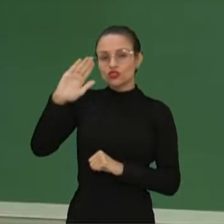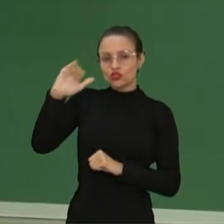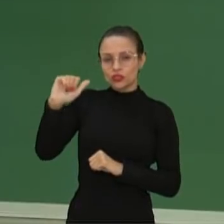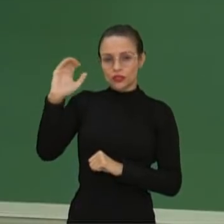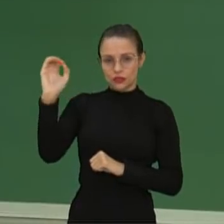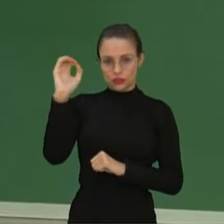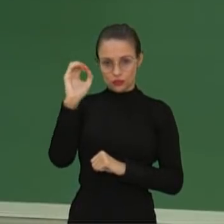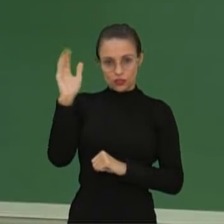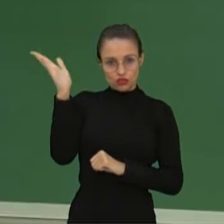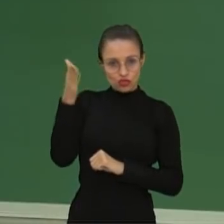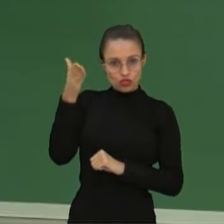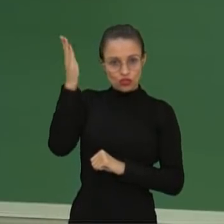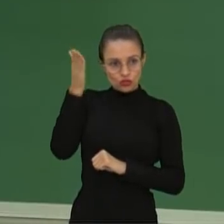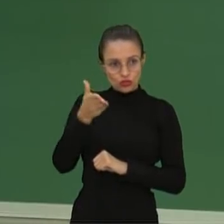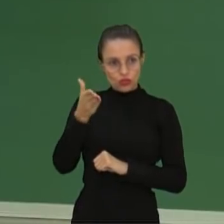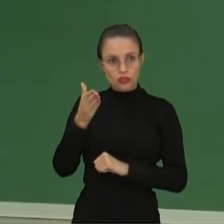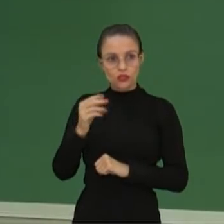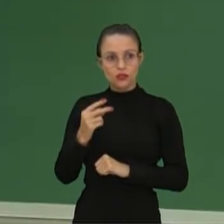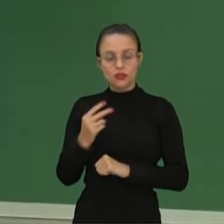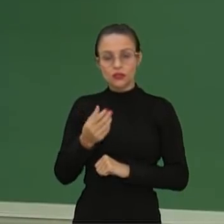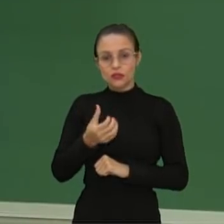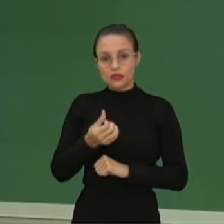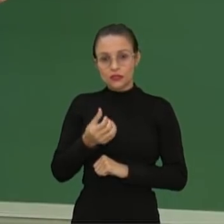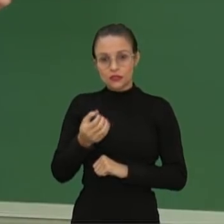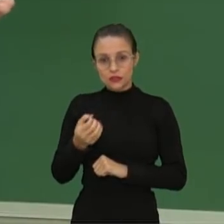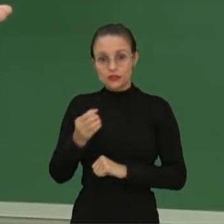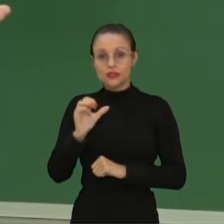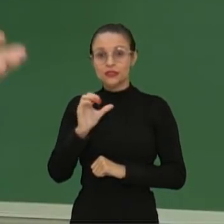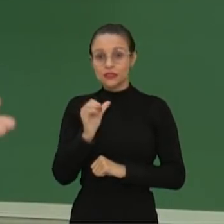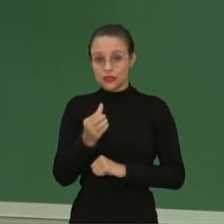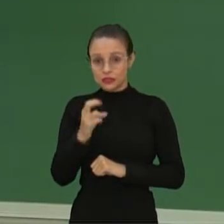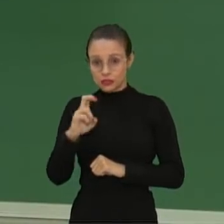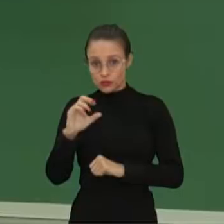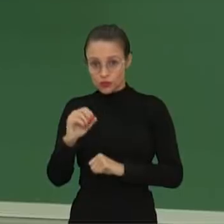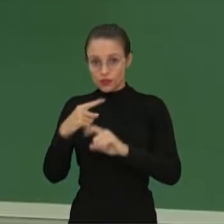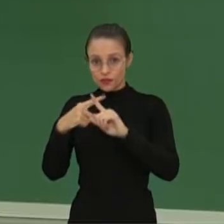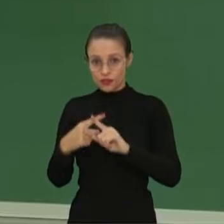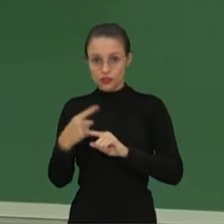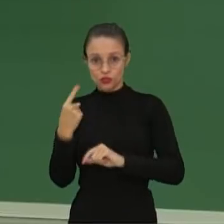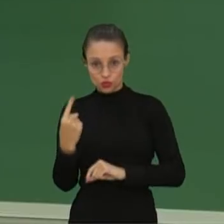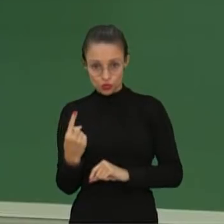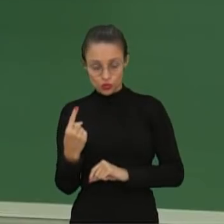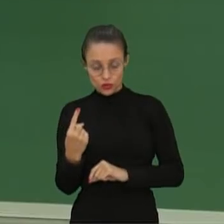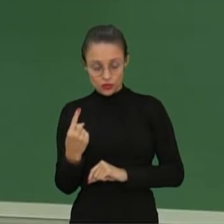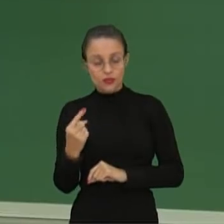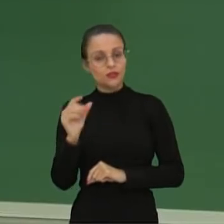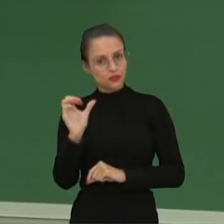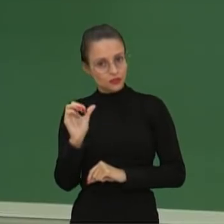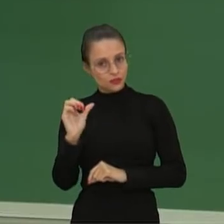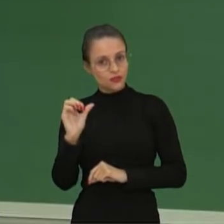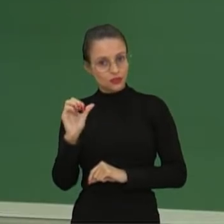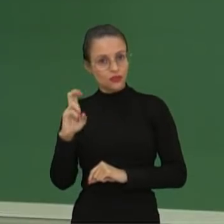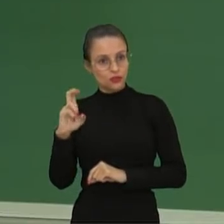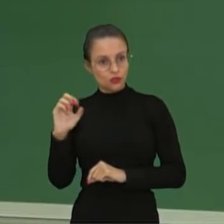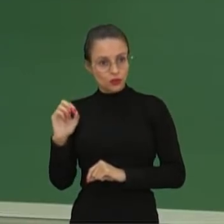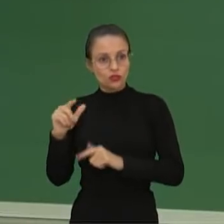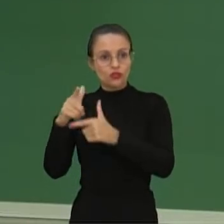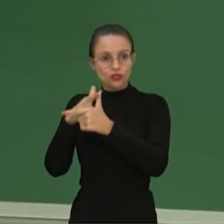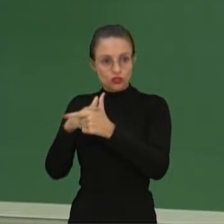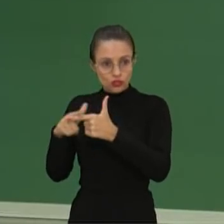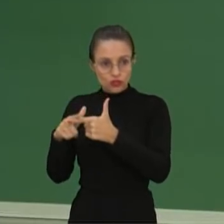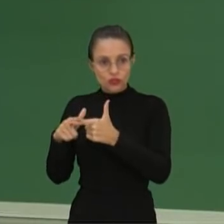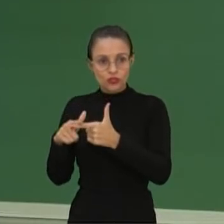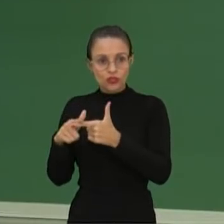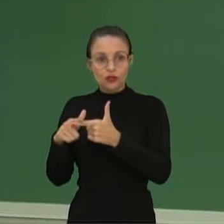eliminá-los e vai ficar 650 vezes o 1, que é 650, divididos